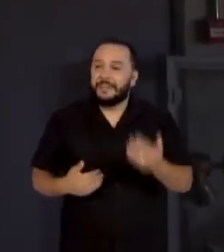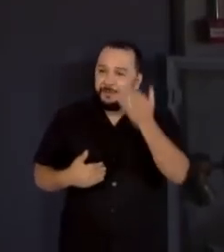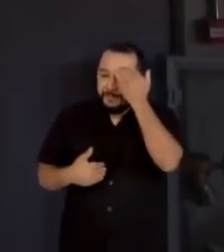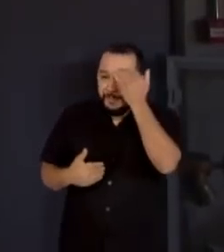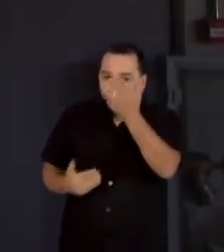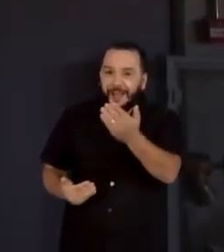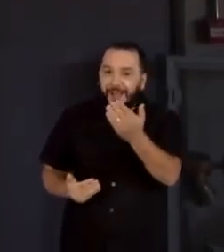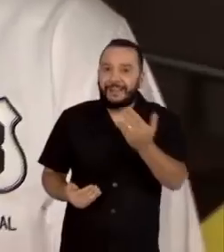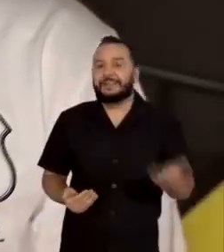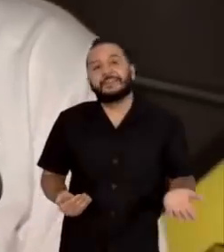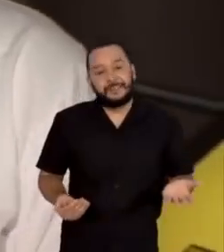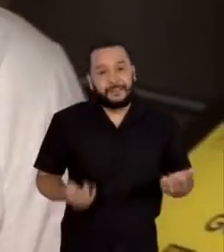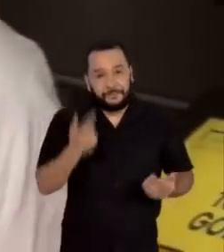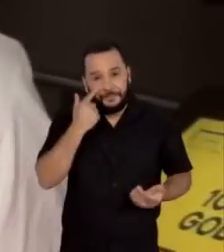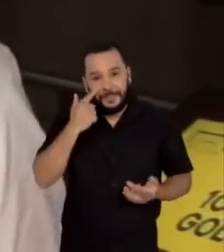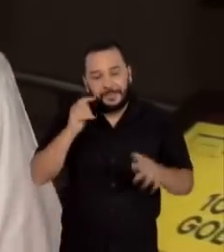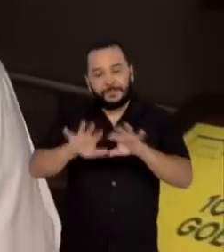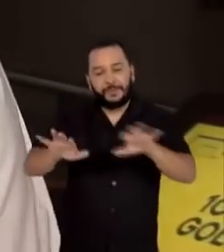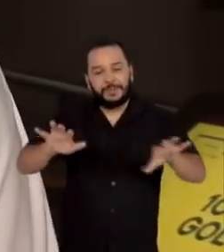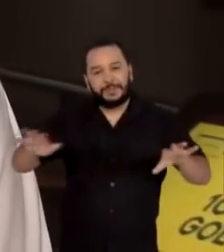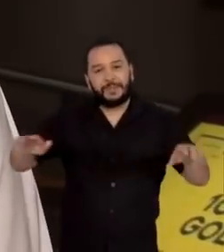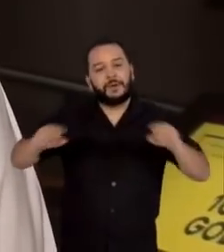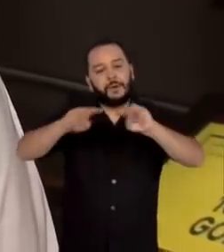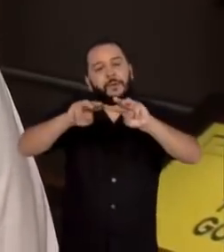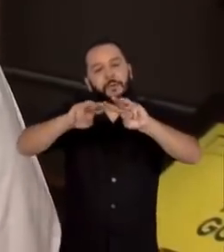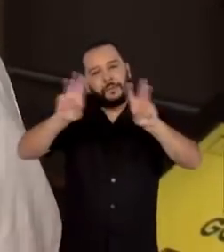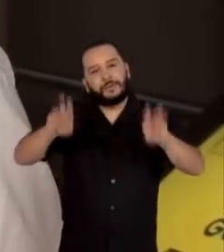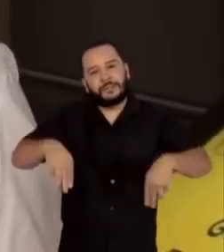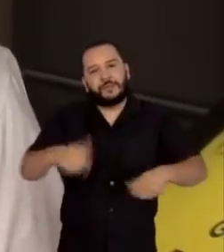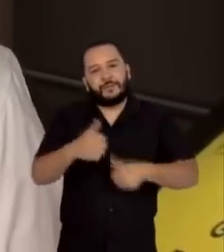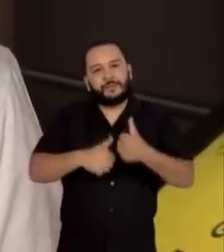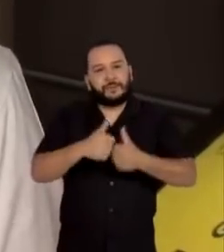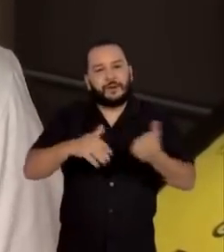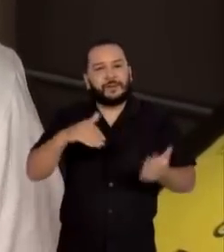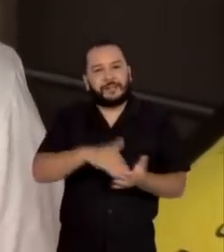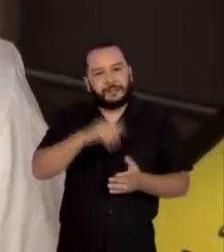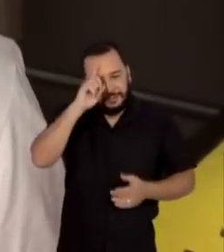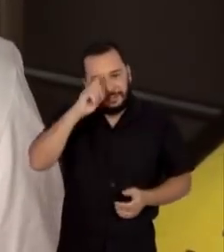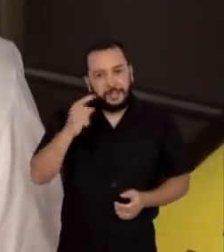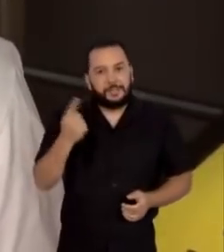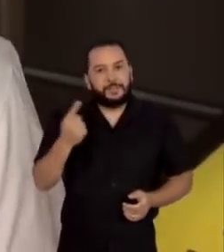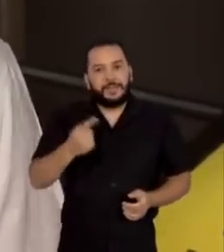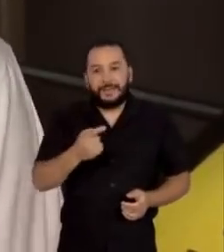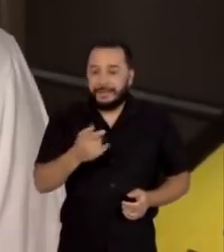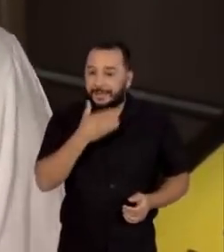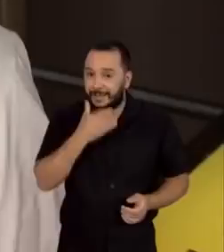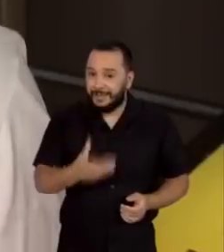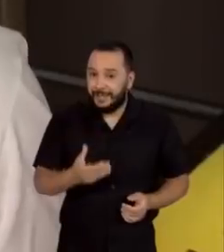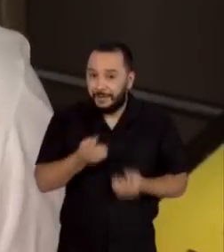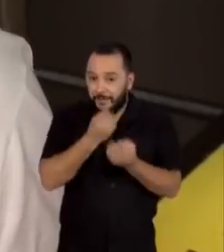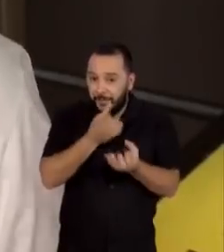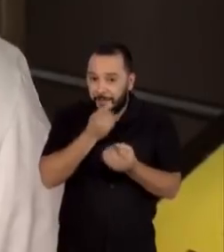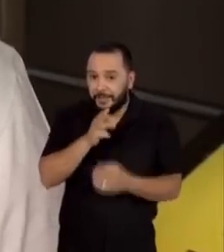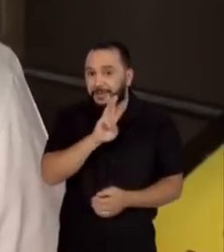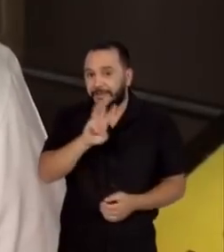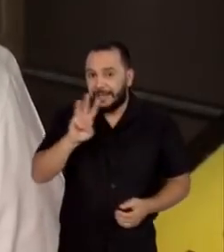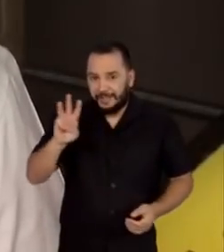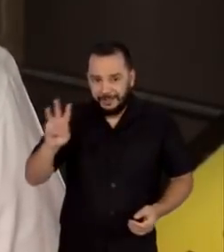Essa intervenção, portanto, Pelé 1000 Gols, fica aqui no Museu do Futebol até o dia 1º de dezembro. Mais informações no site